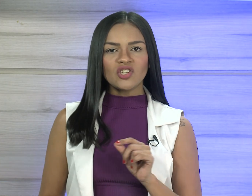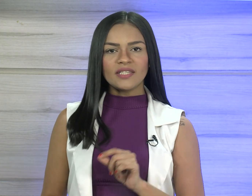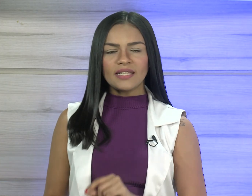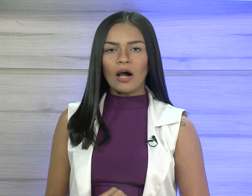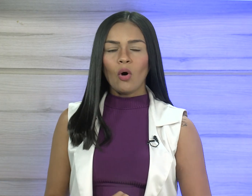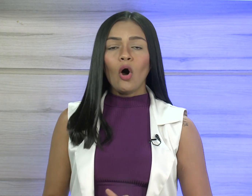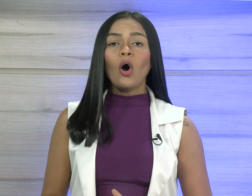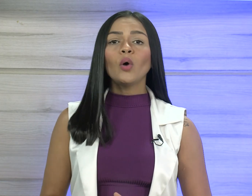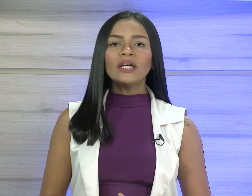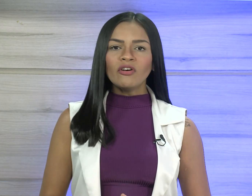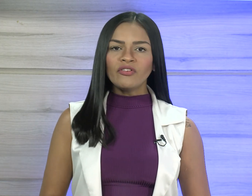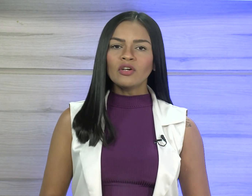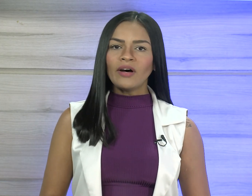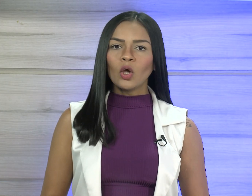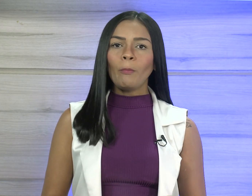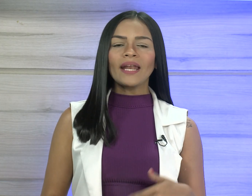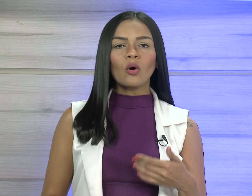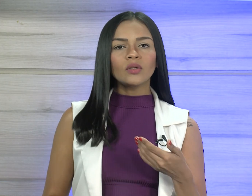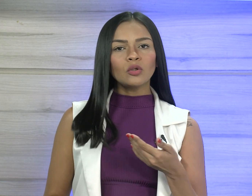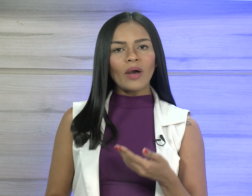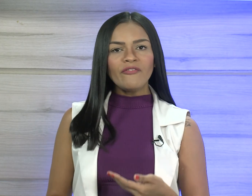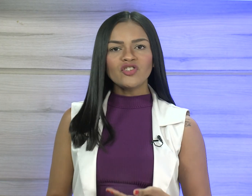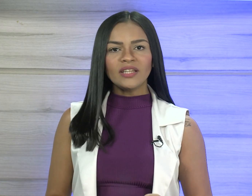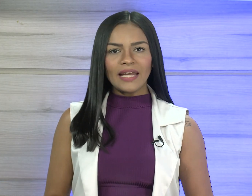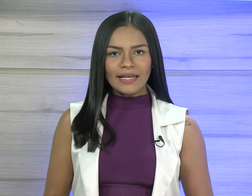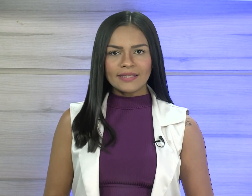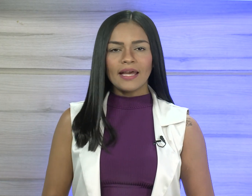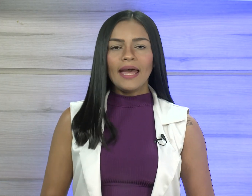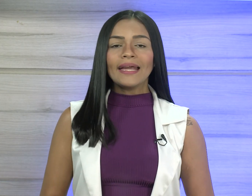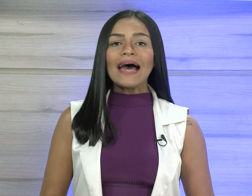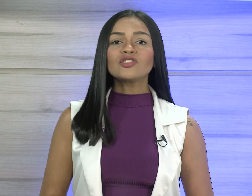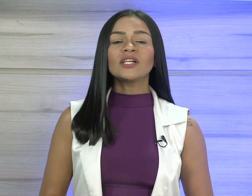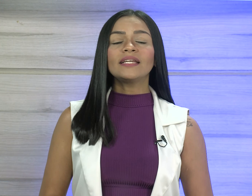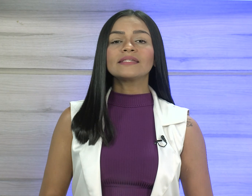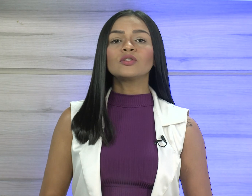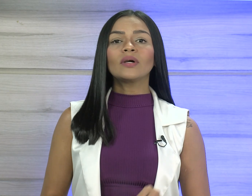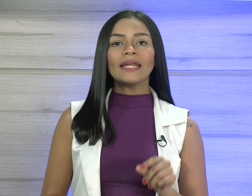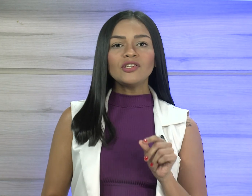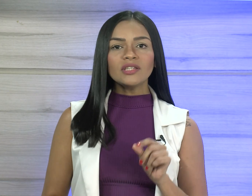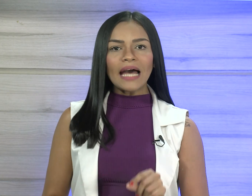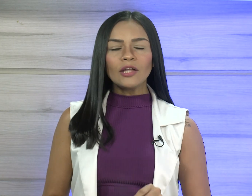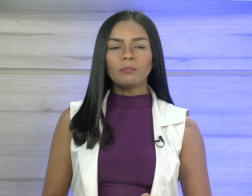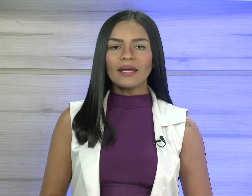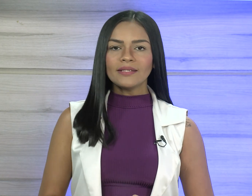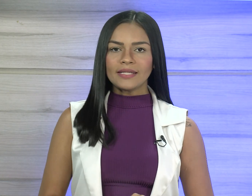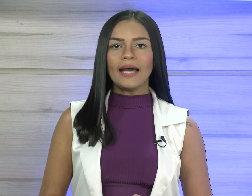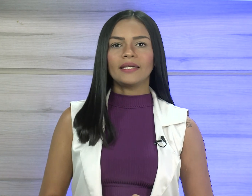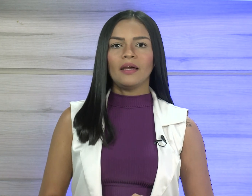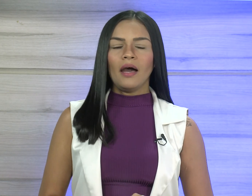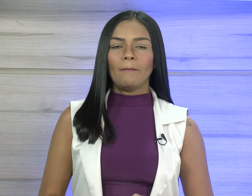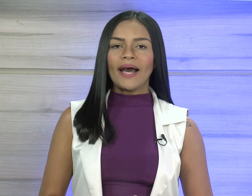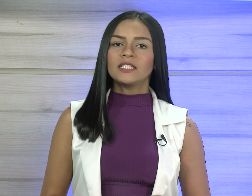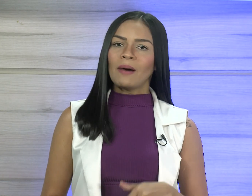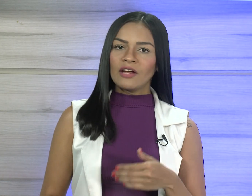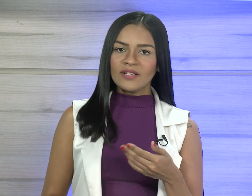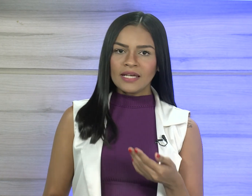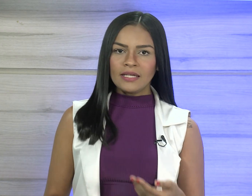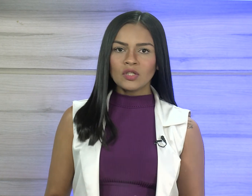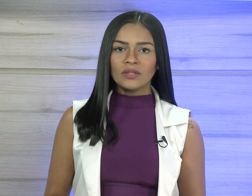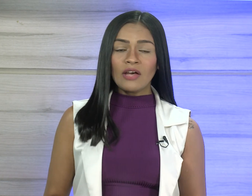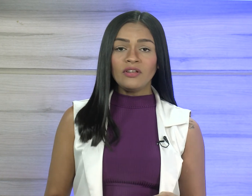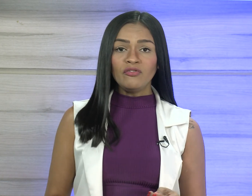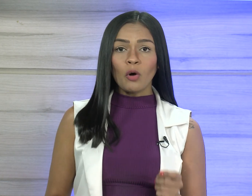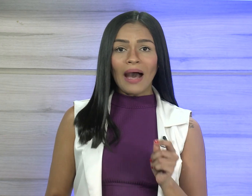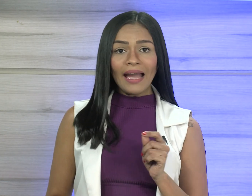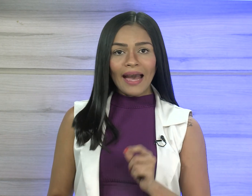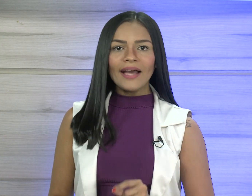saque emergencial ou devolver o valor para a conta do FGTS, caso já tenha sido creditado para saque. Mas, para fazer